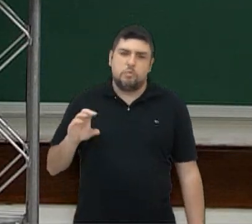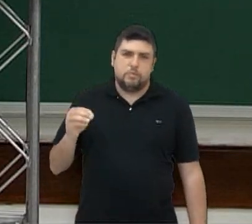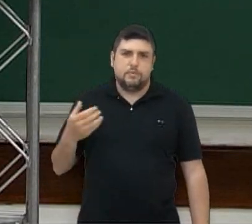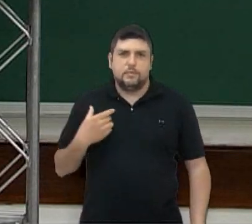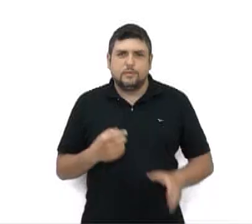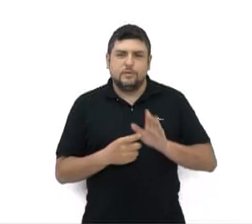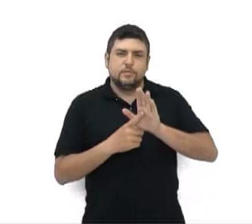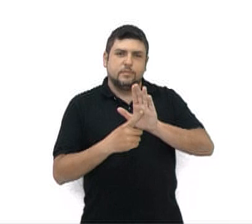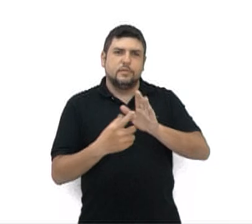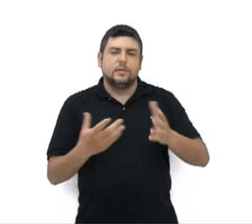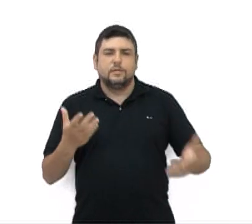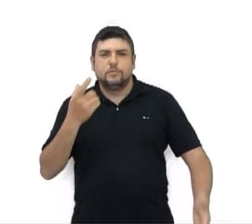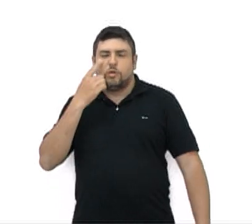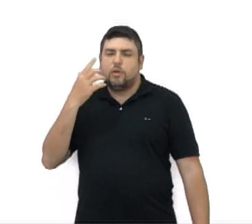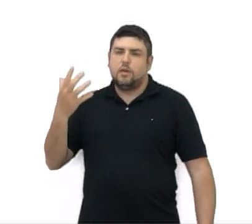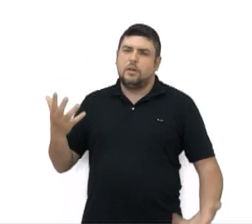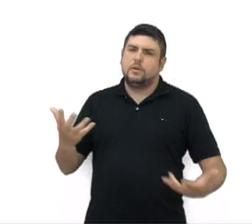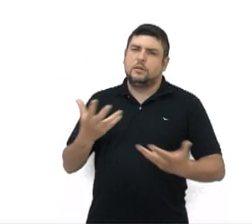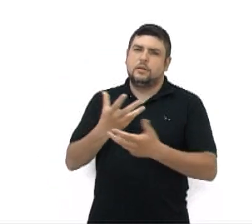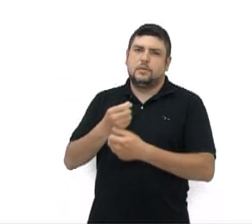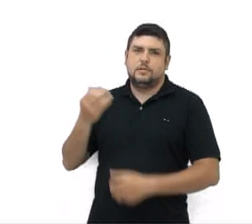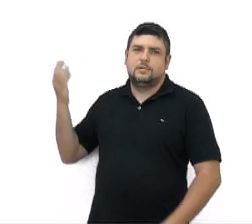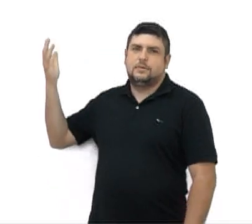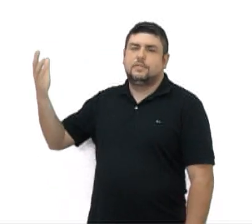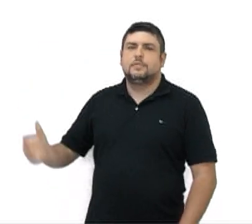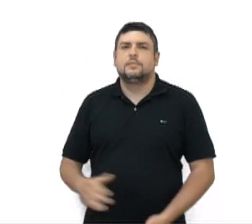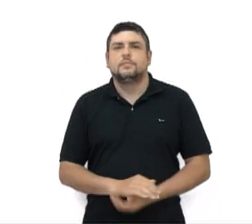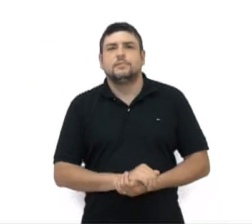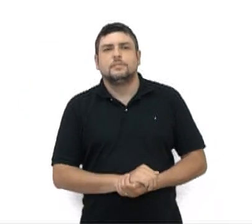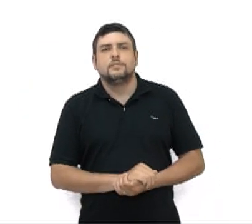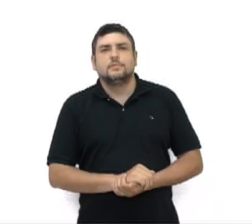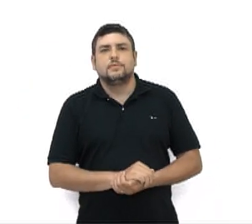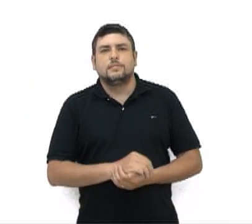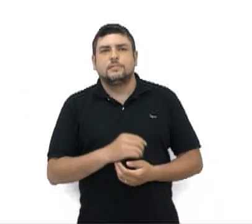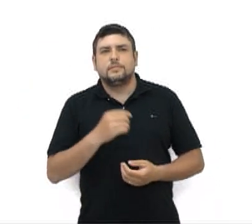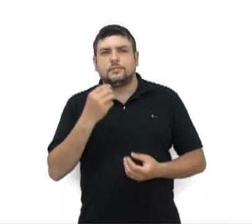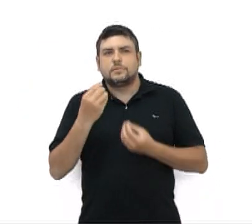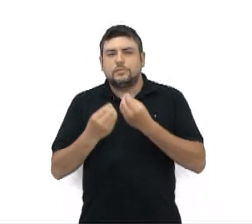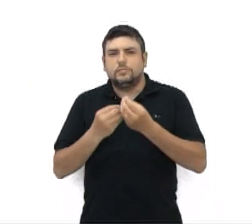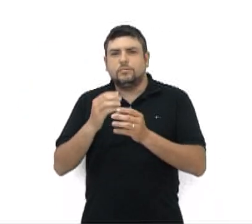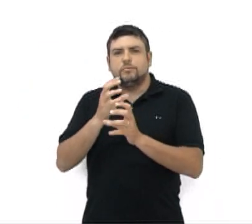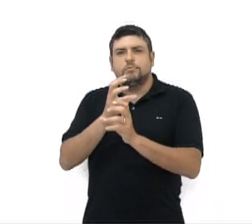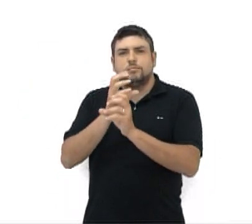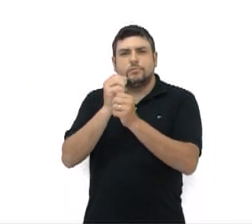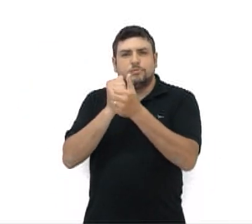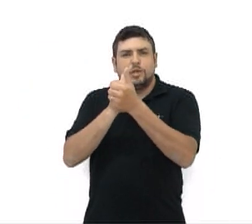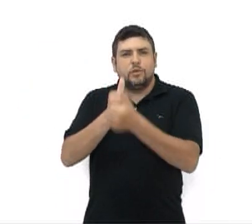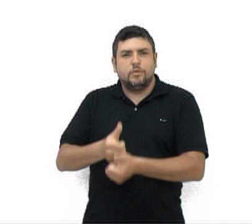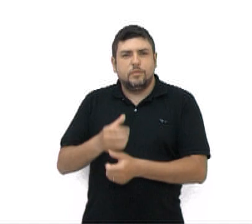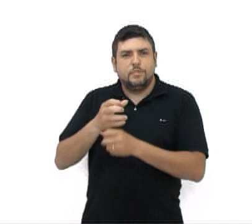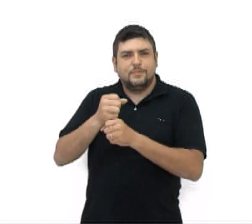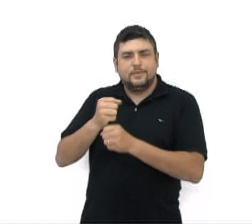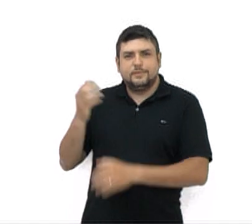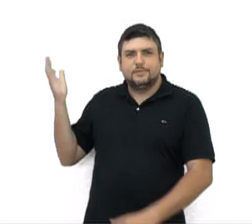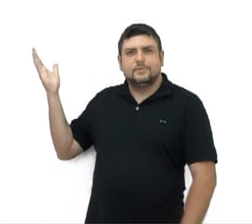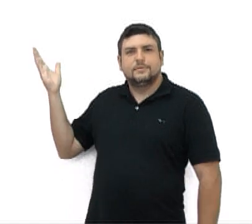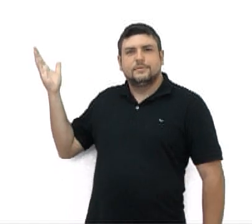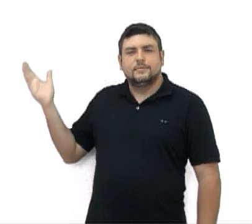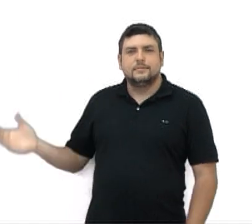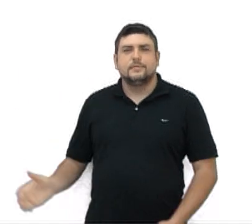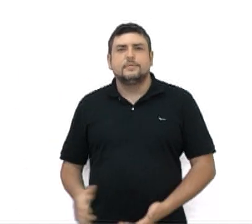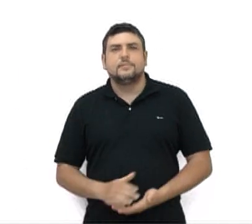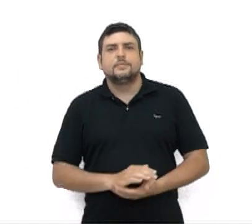linda. Né? Se você calcular a primeira aceleração, você vai pegar esses dados aqui de 0 a 4, né? De 0 a 4 e de